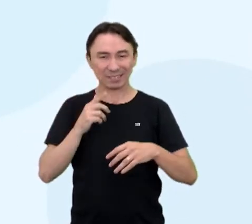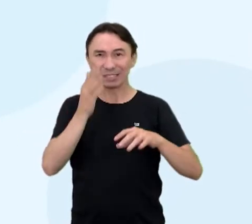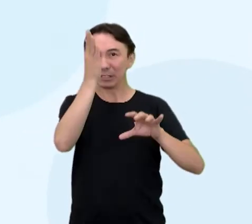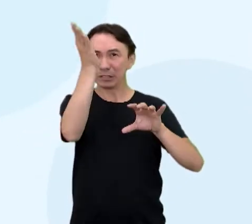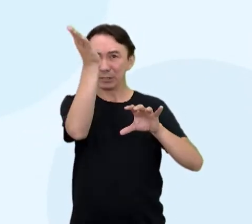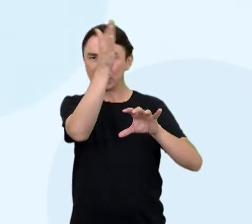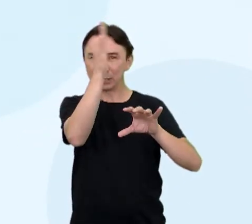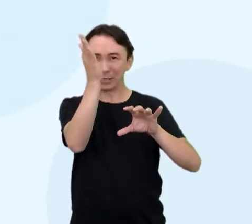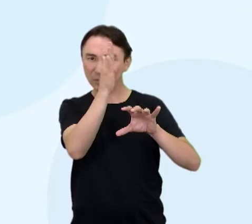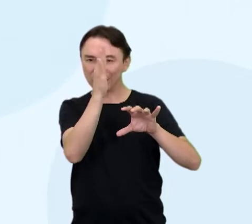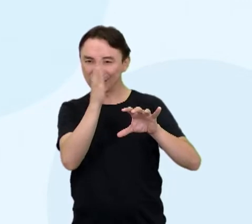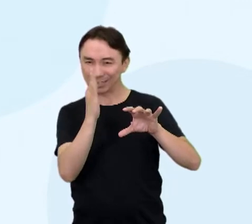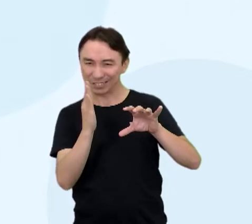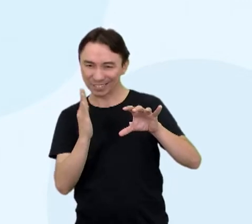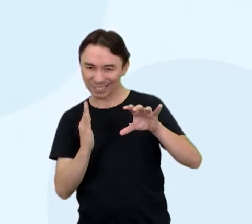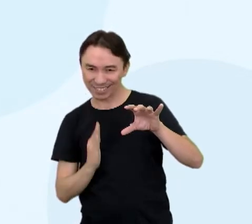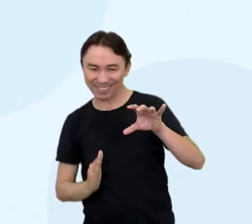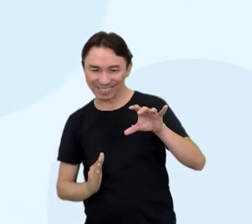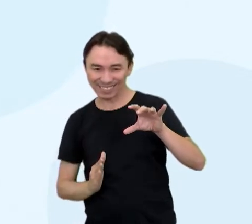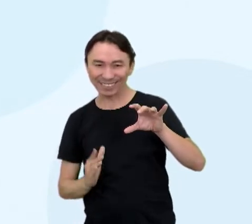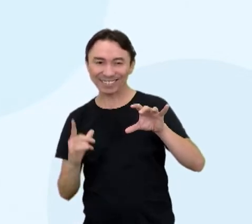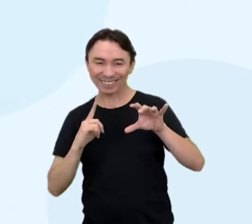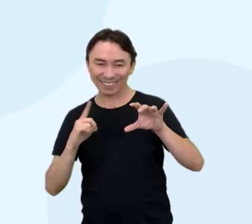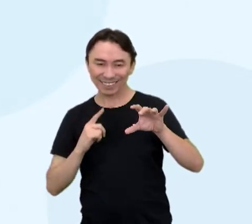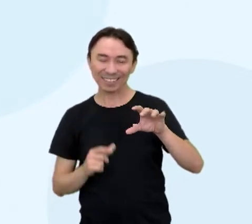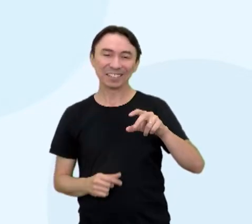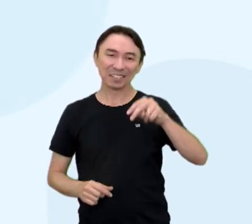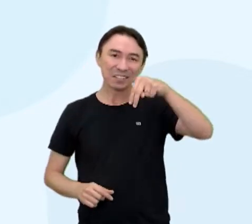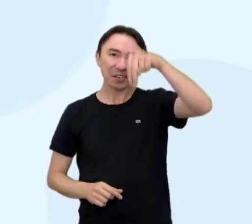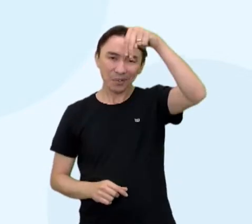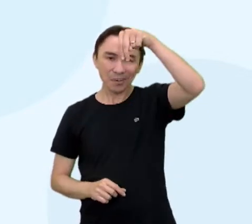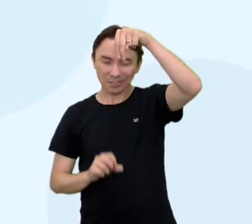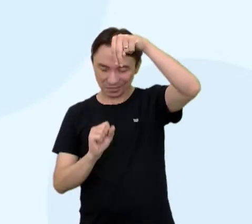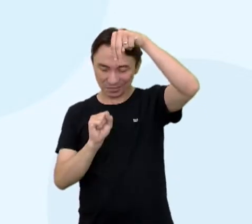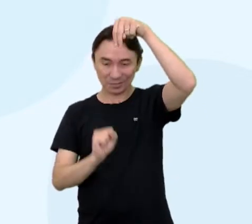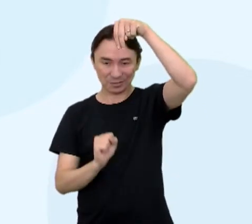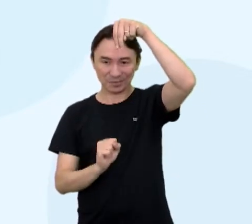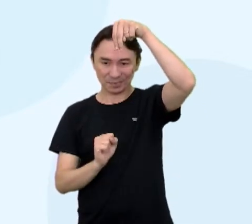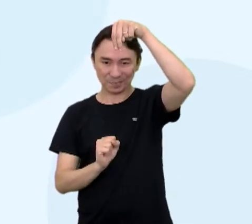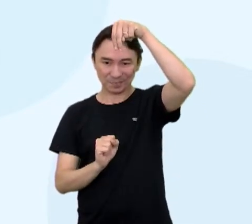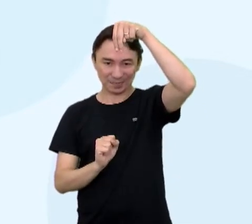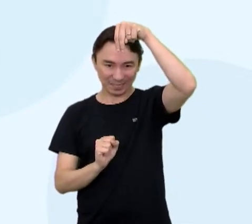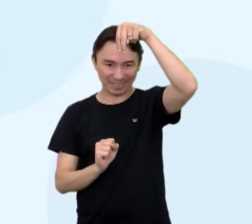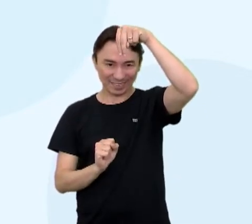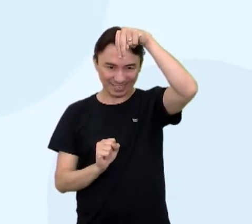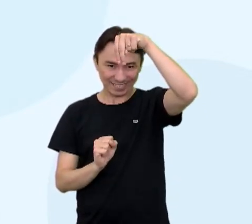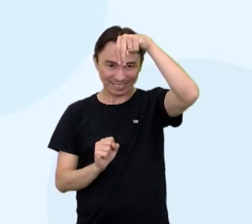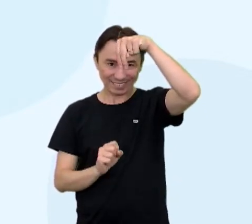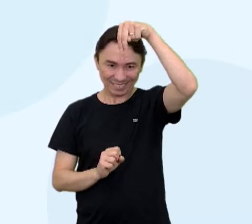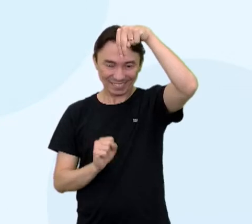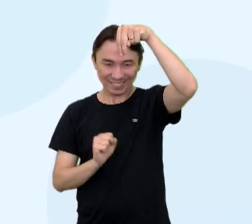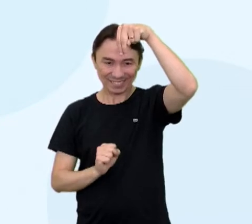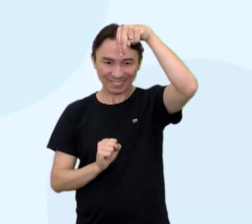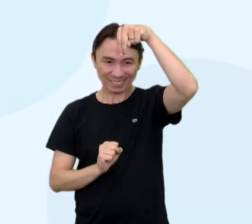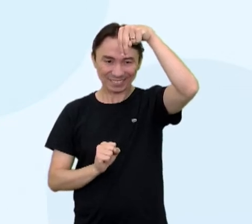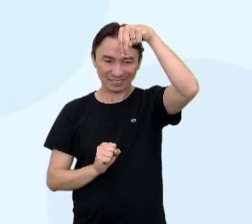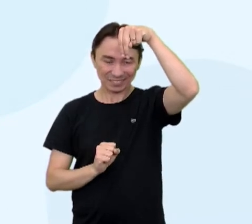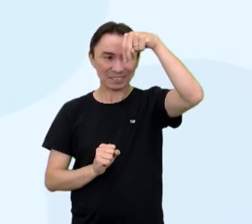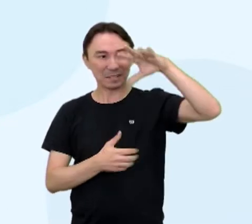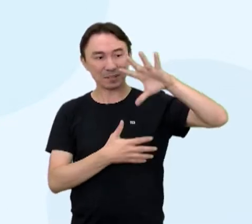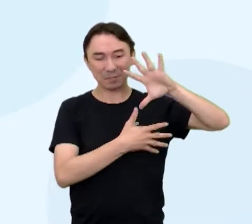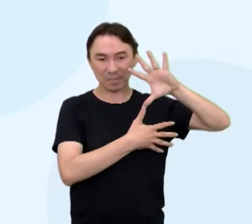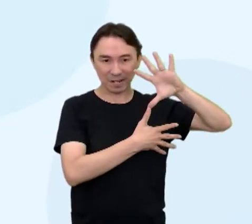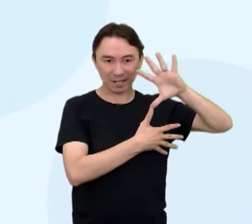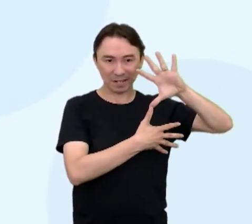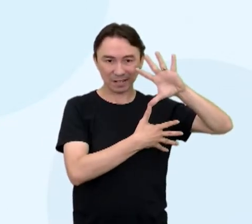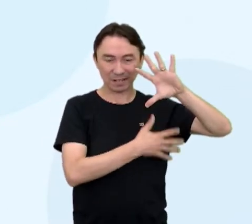aí a região do norte e do sul, né, no caso aí do Ártico no norte com a Antártida no sul, que nós